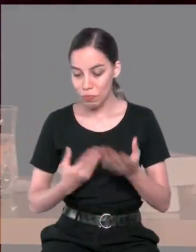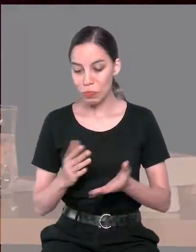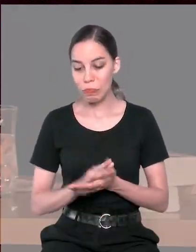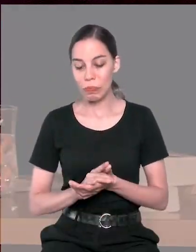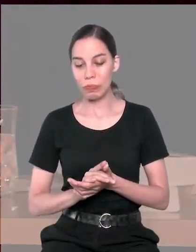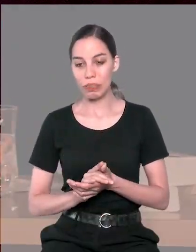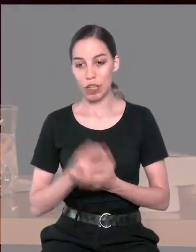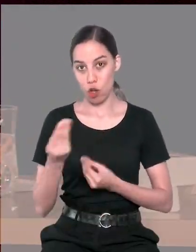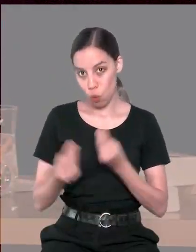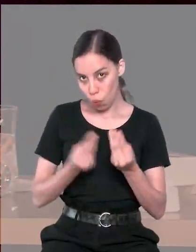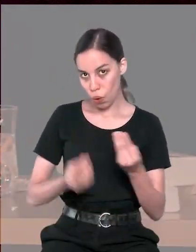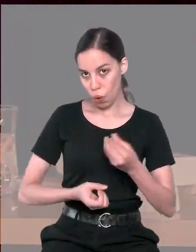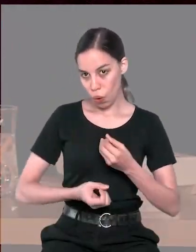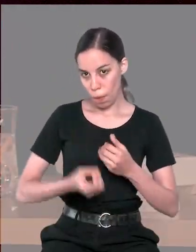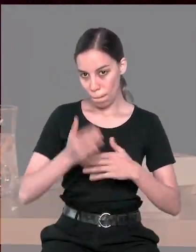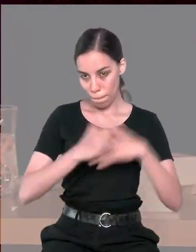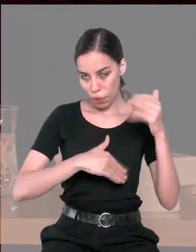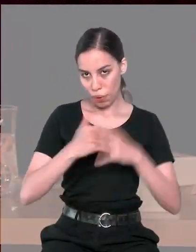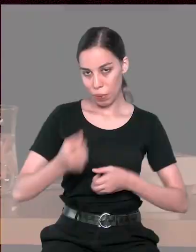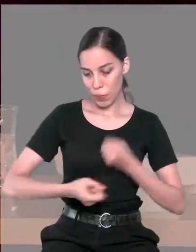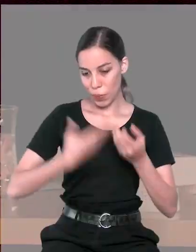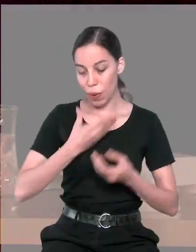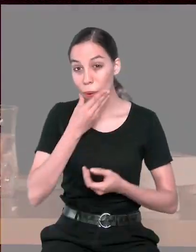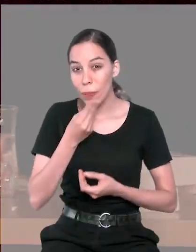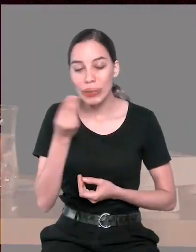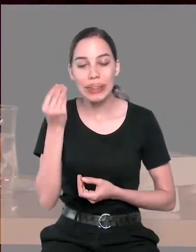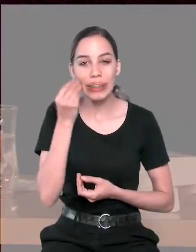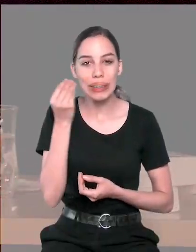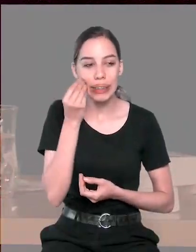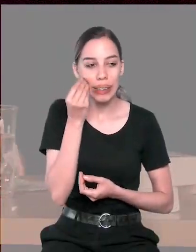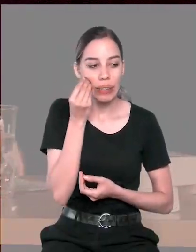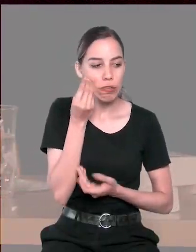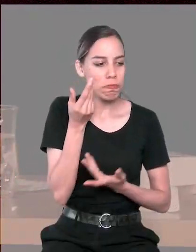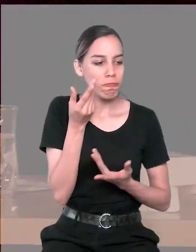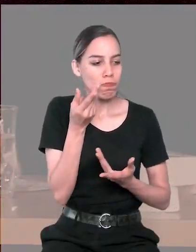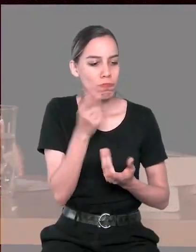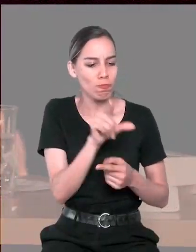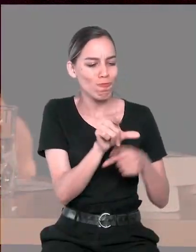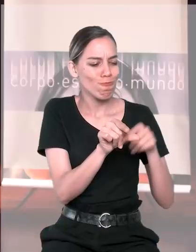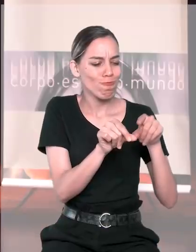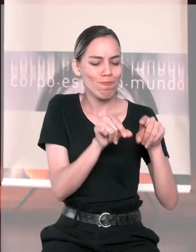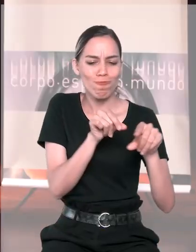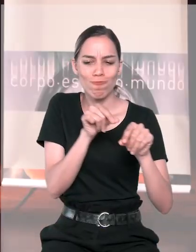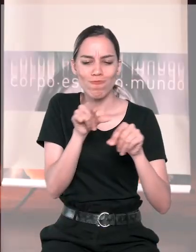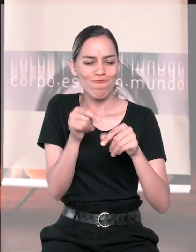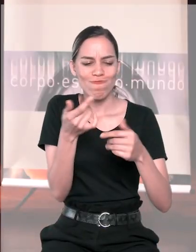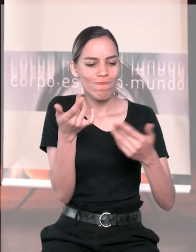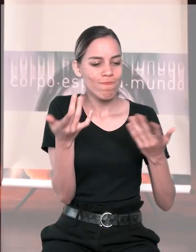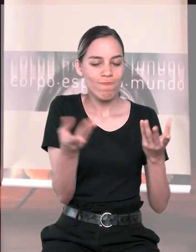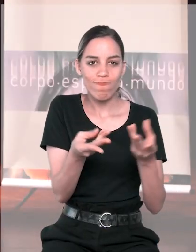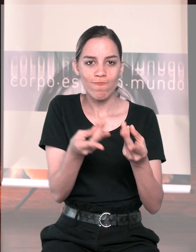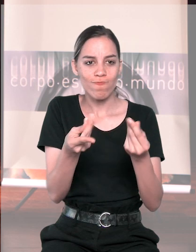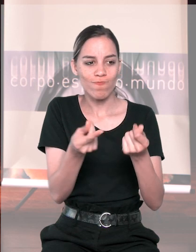o Valéry ele vai retomar isso que a gente chamou dessa indeterminação no mundo,